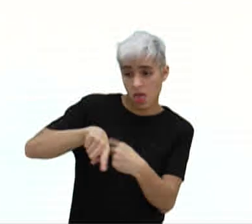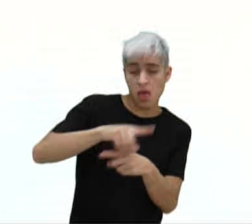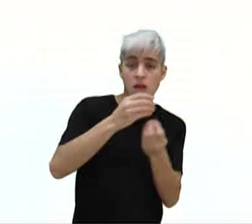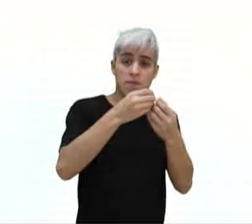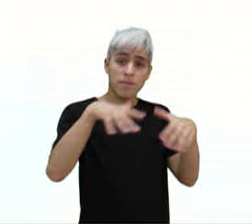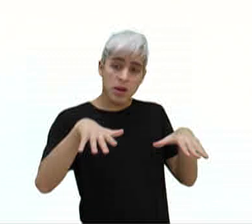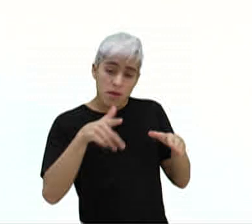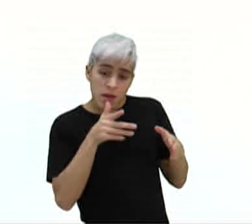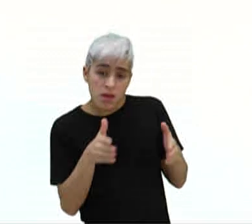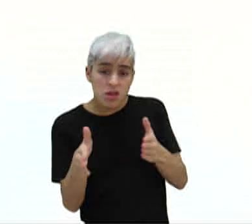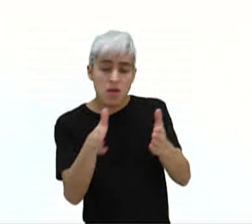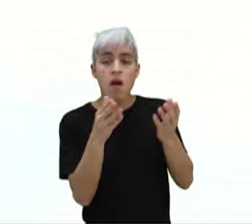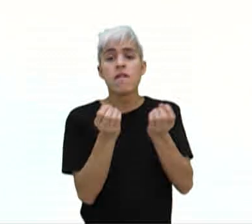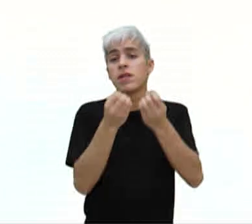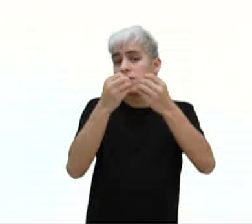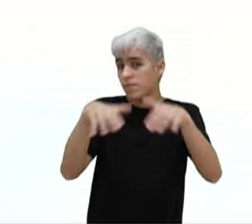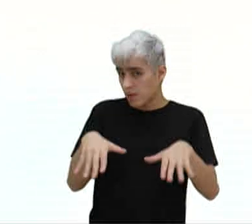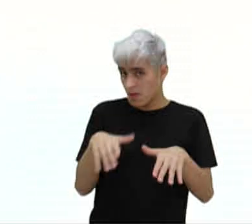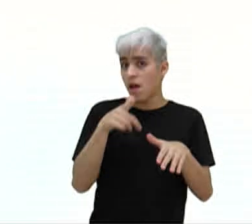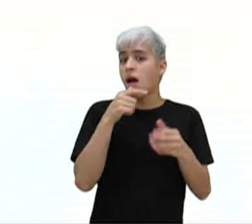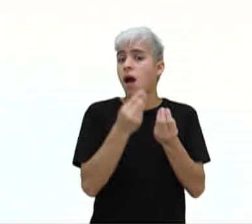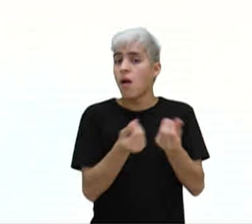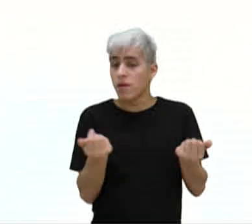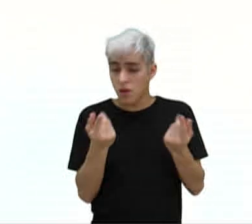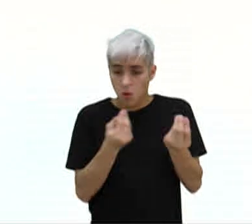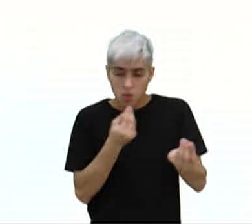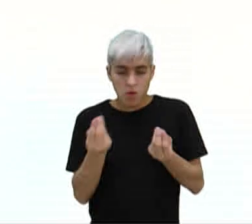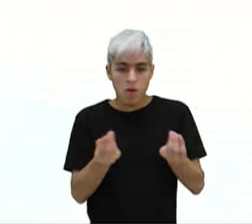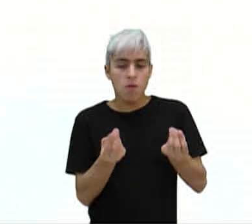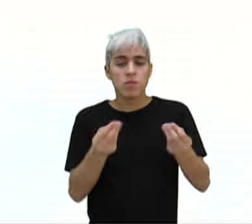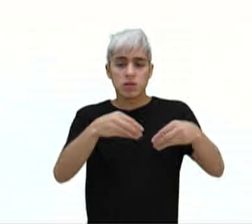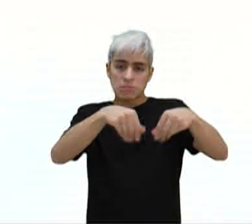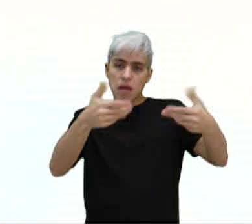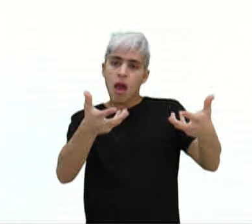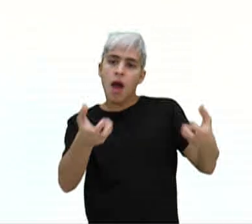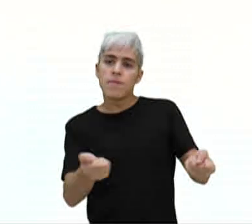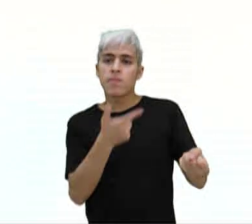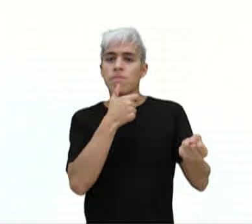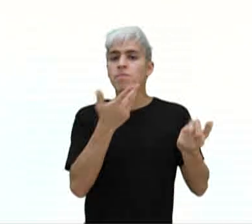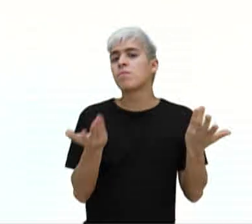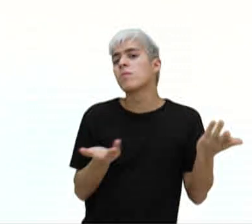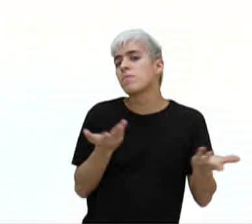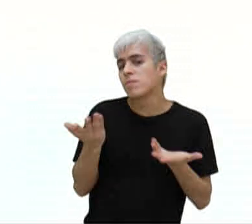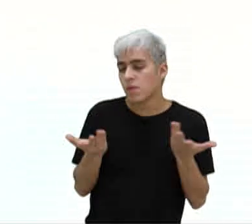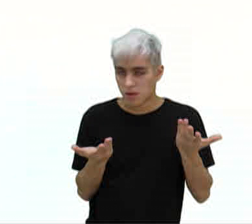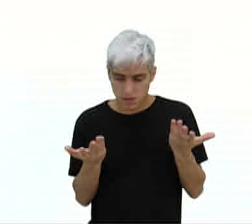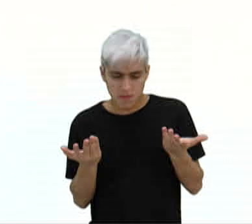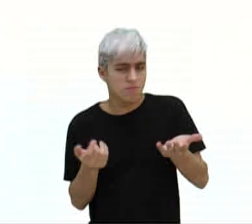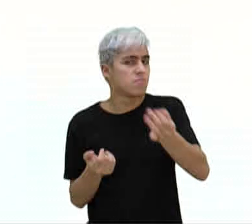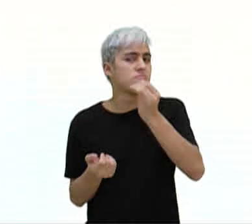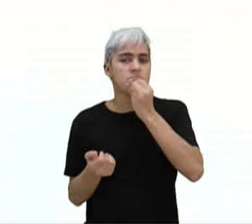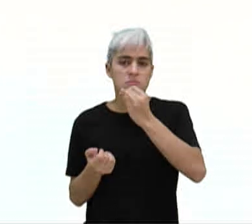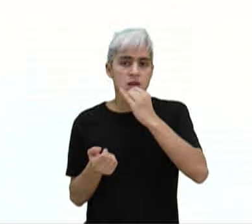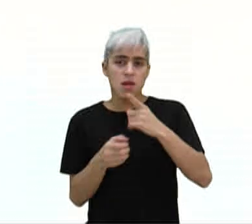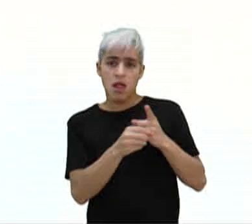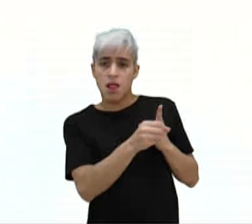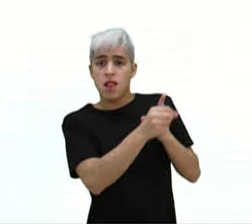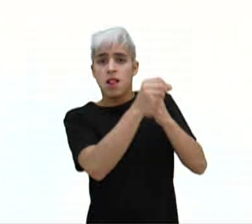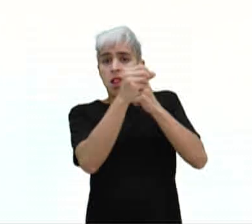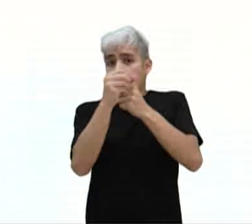rios, vai interferir na qualidade da água, na absorção da água pelo solo. Então, quando nós temos aí, por exemplo, em